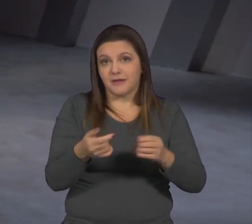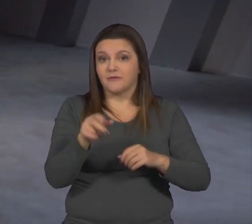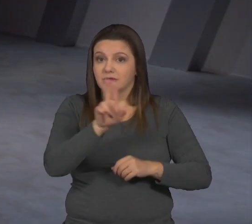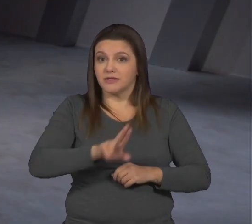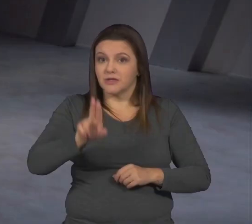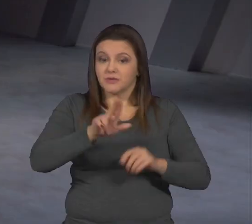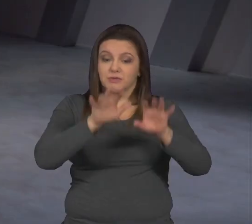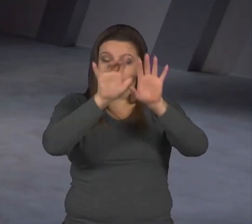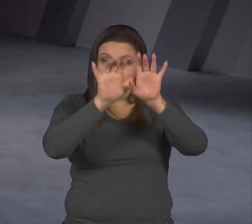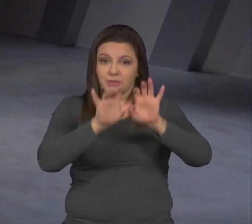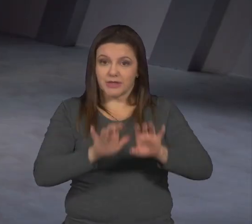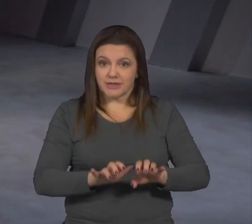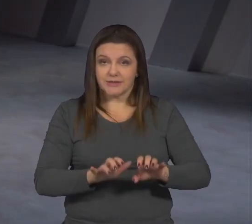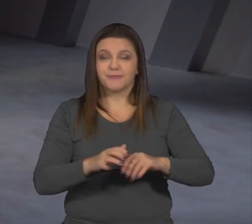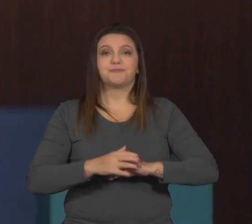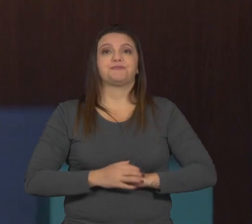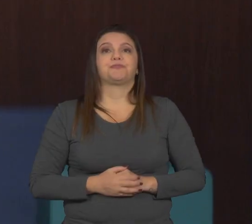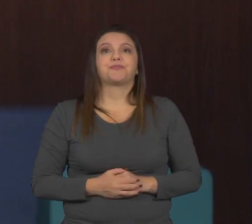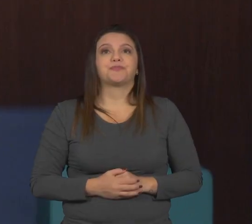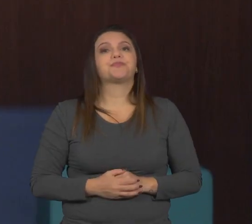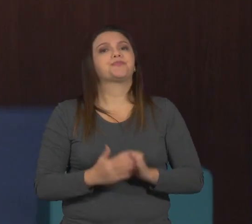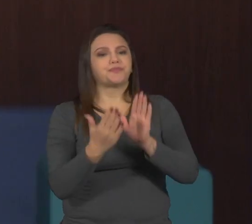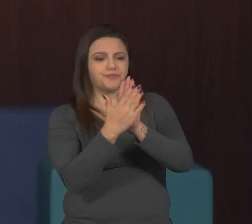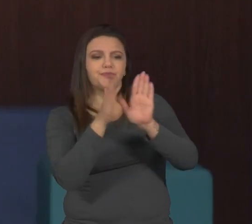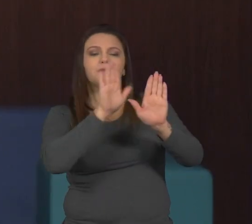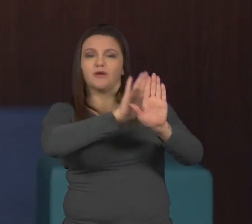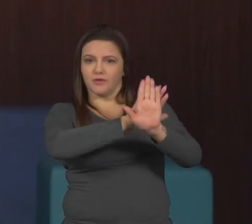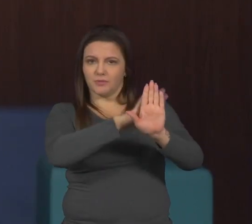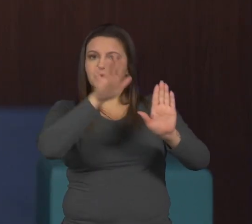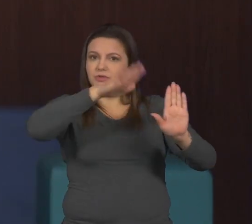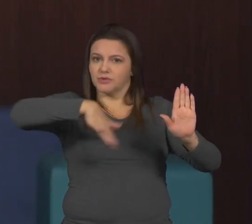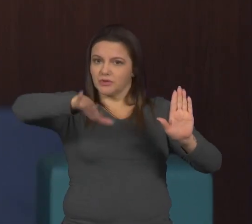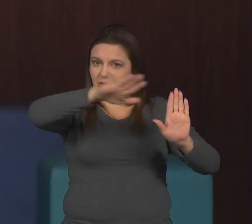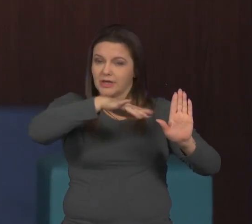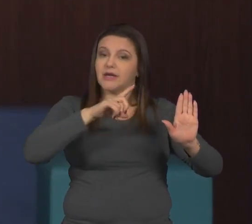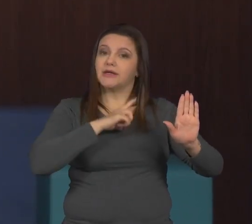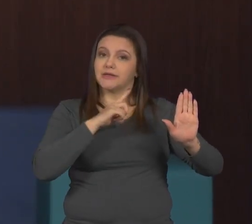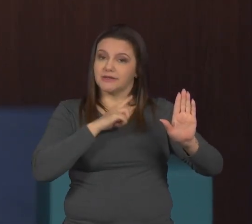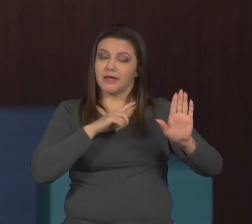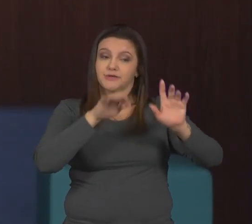mas a palavra framework é muito genérica, e esse é um framework de aplicação.